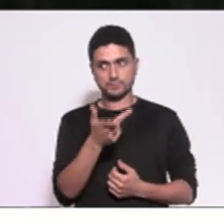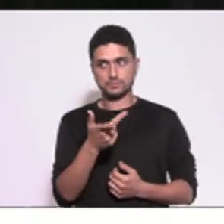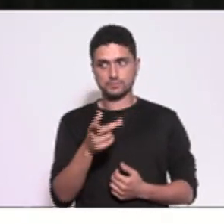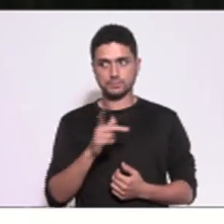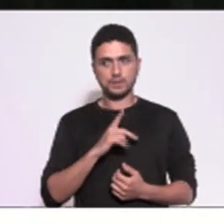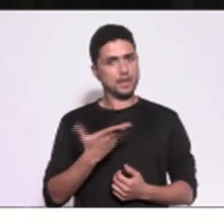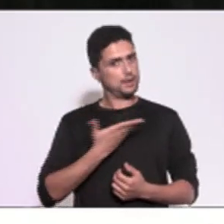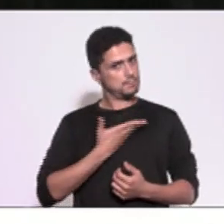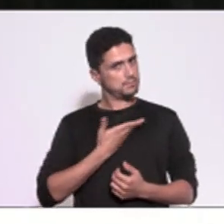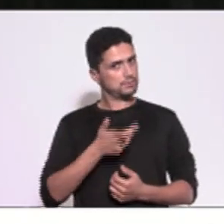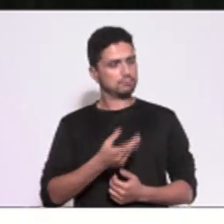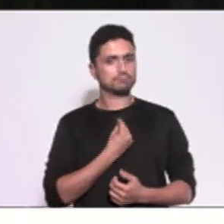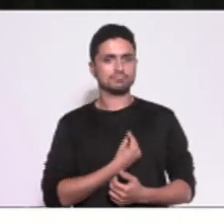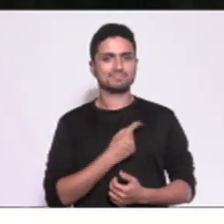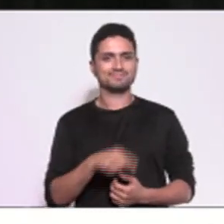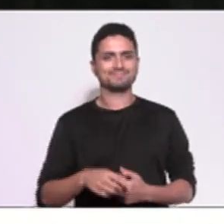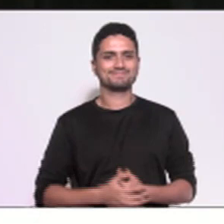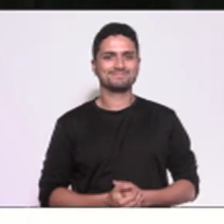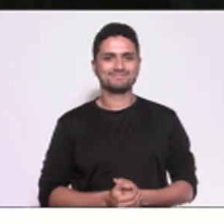aqui presentes.